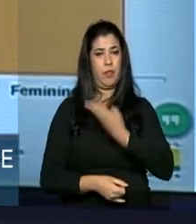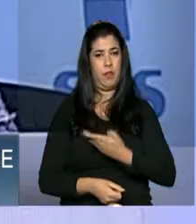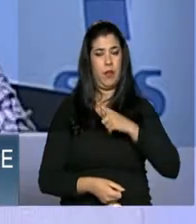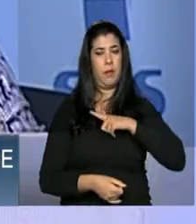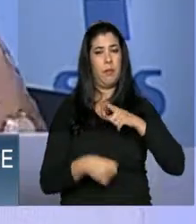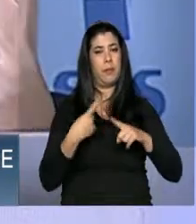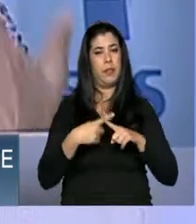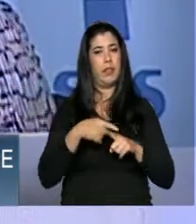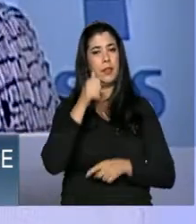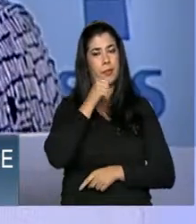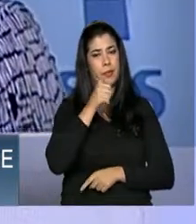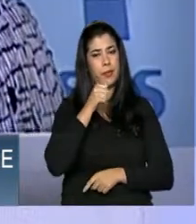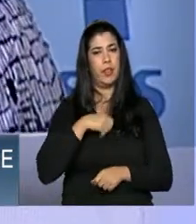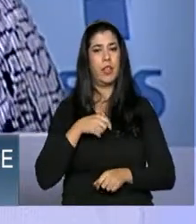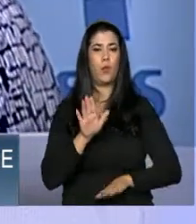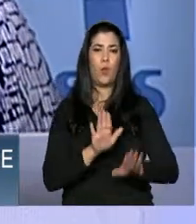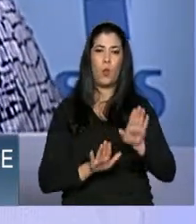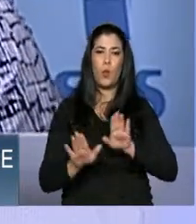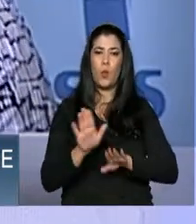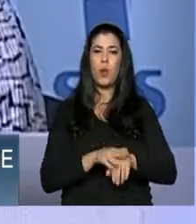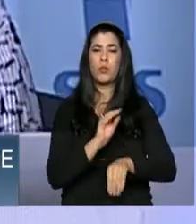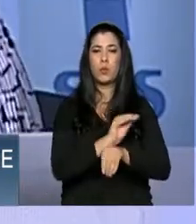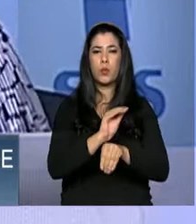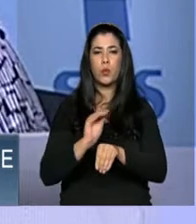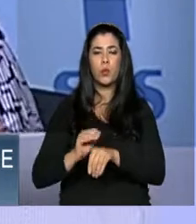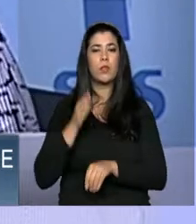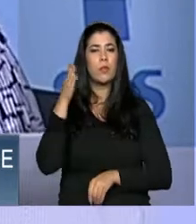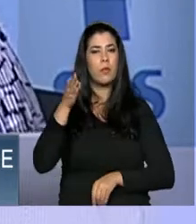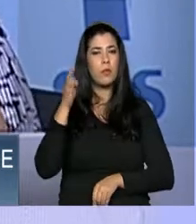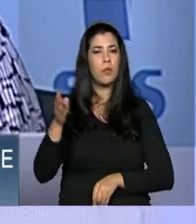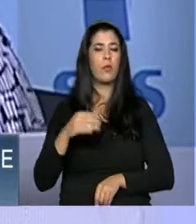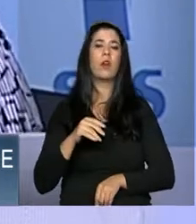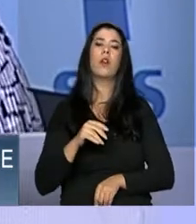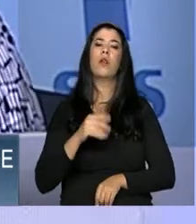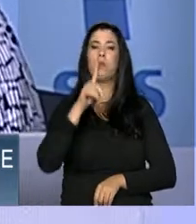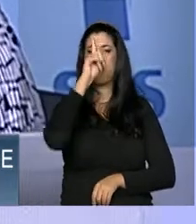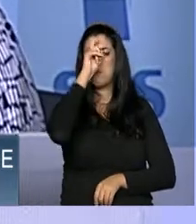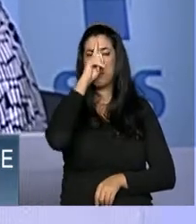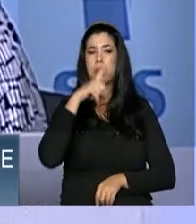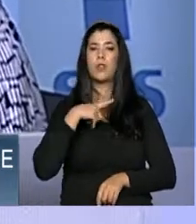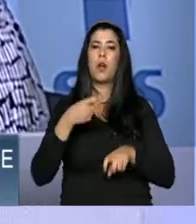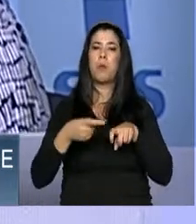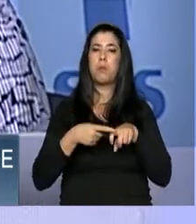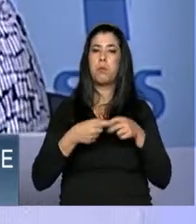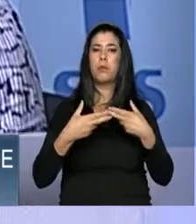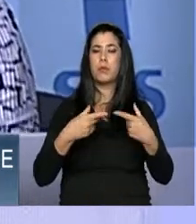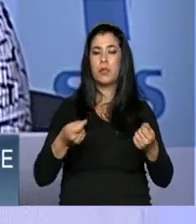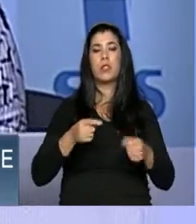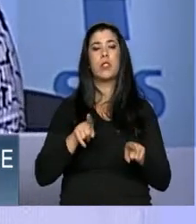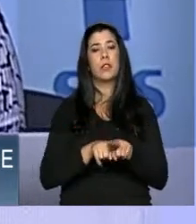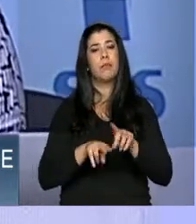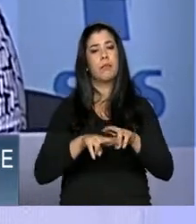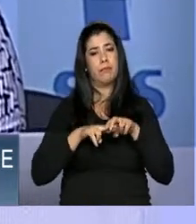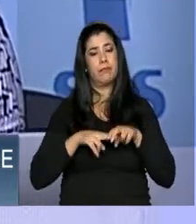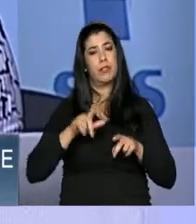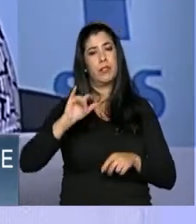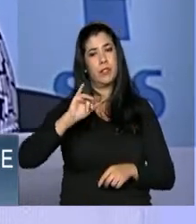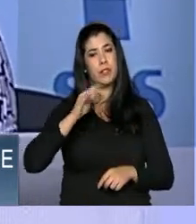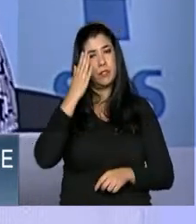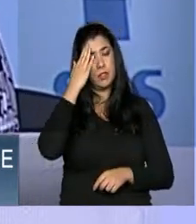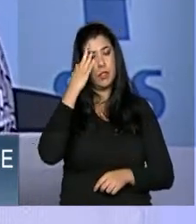mais cuidadosas, procuram mais as unidades básicas de saúde, por isso tem mais oportunidade de diagnóstico,